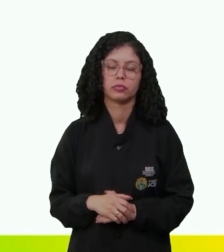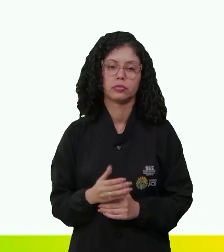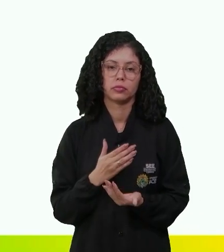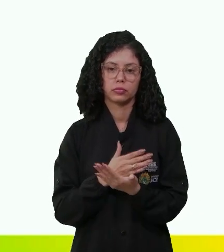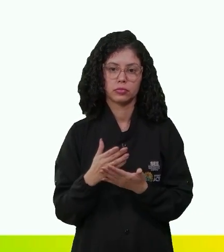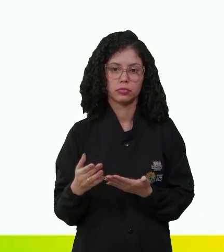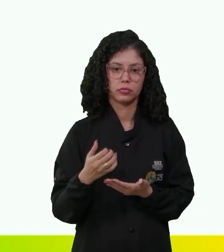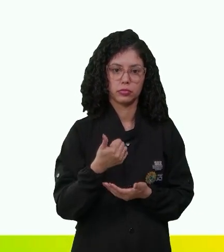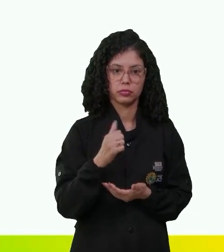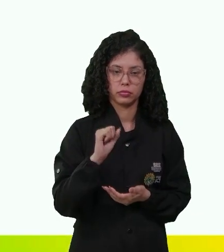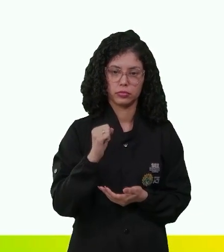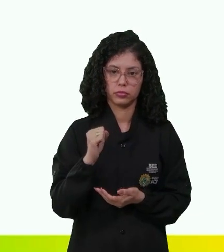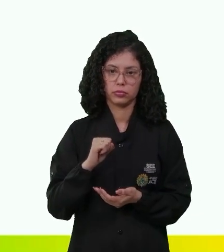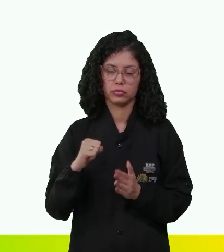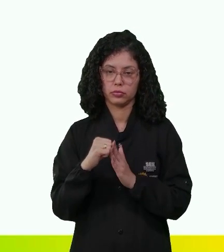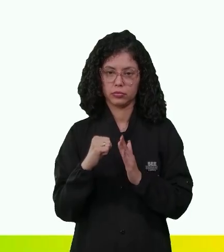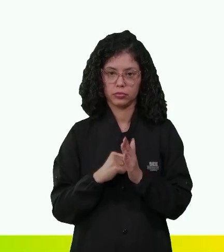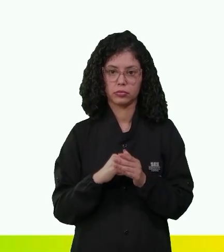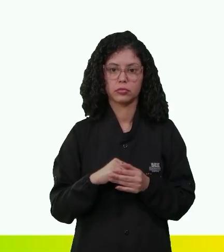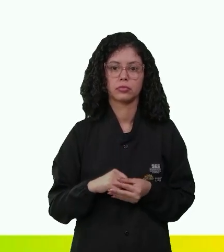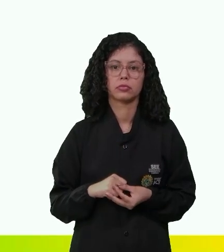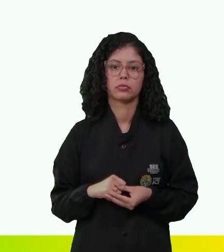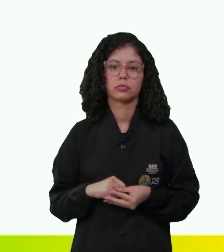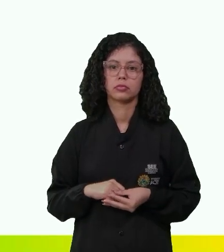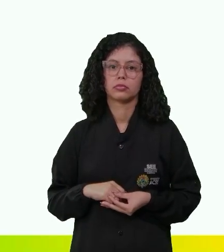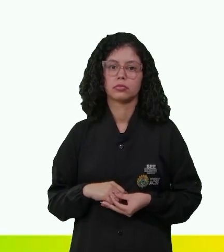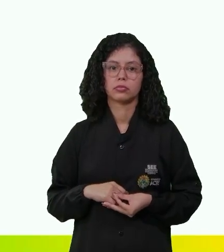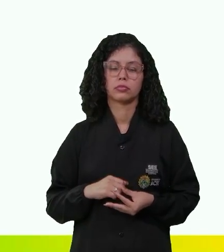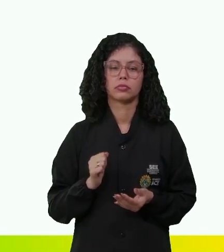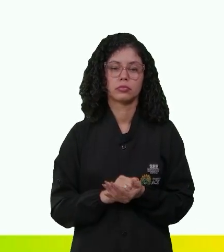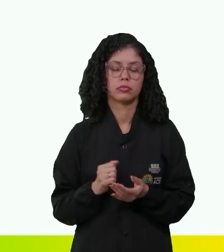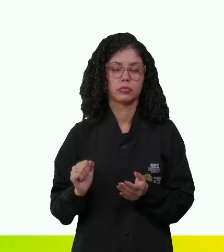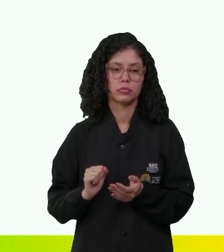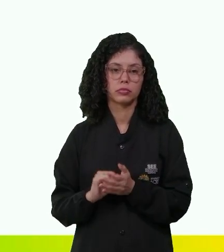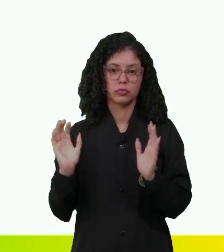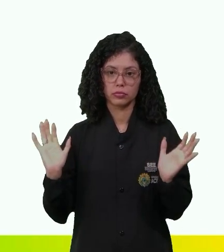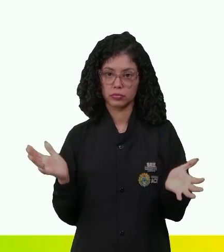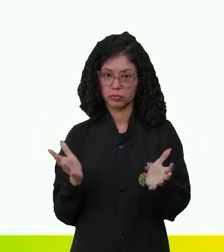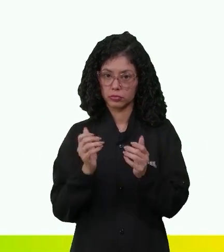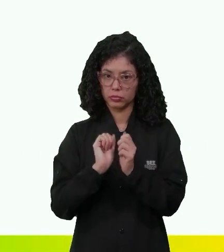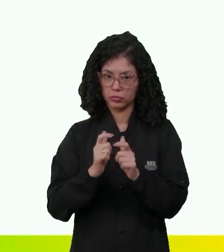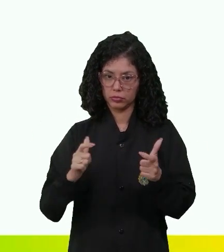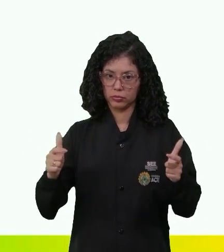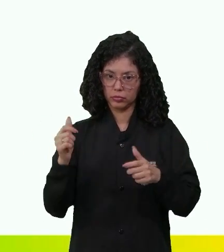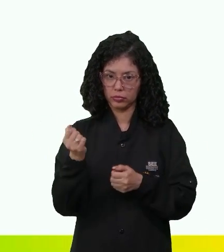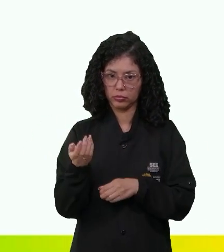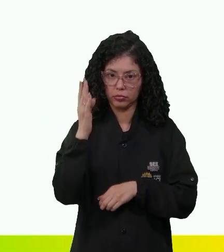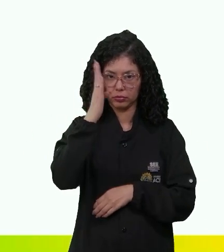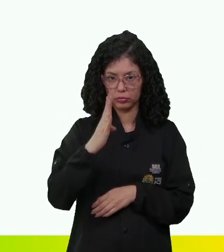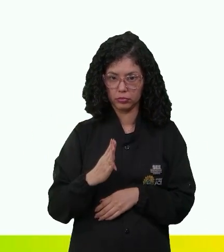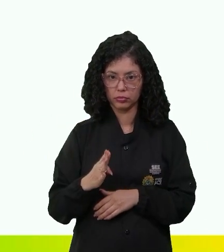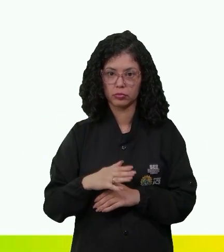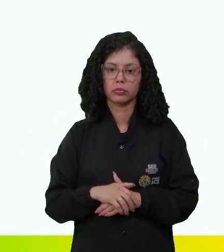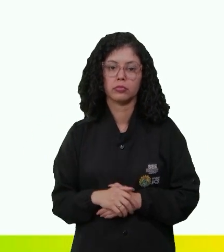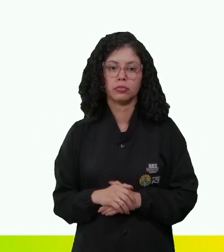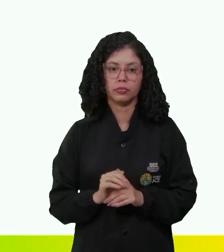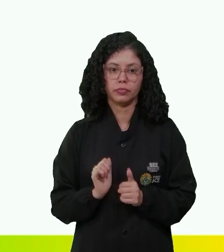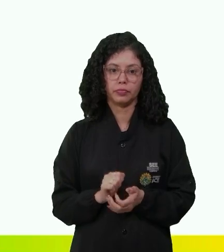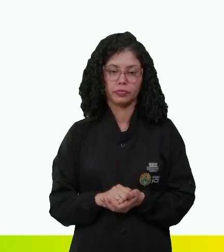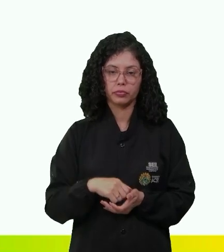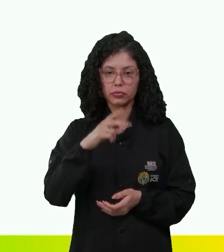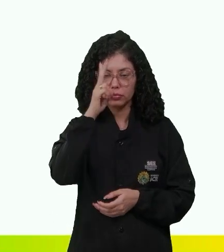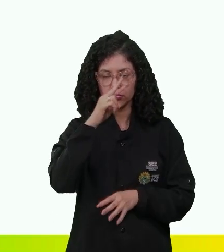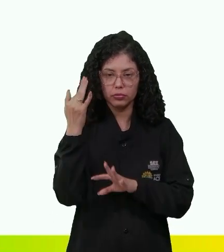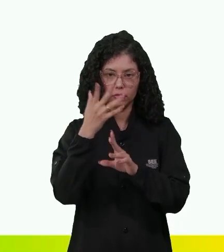início do século XVIII, em meados do século XVIII, que impulsionou a expansão territorial brasileira. Então,